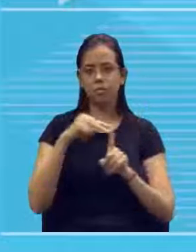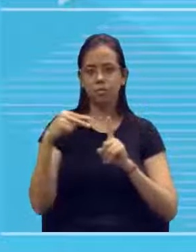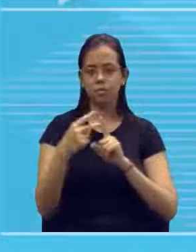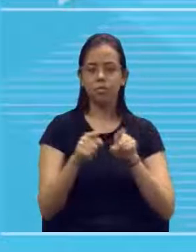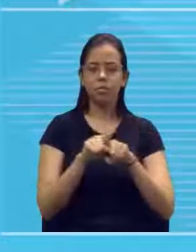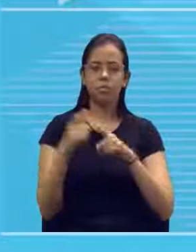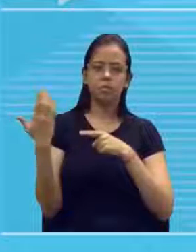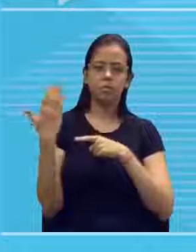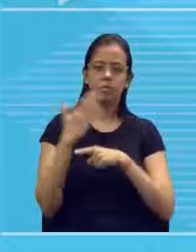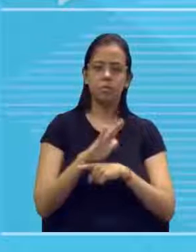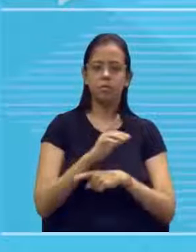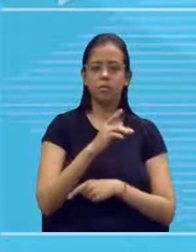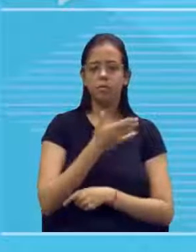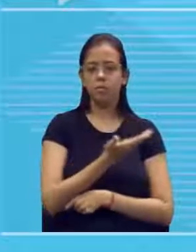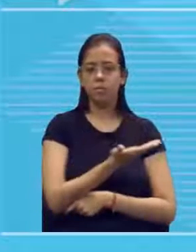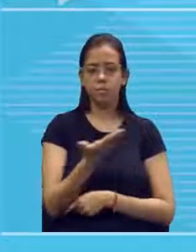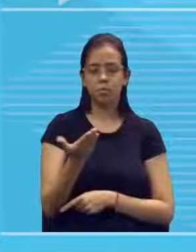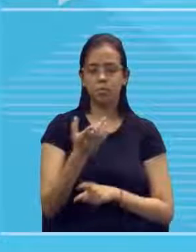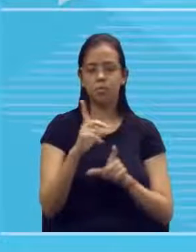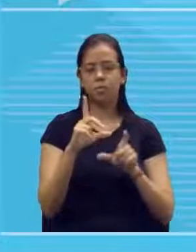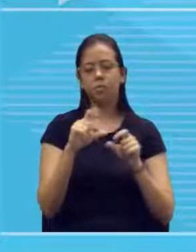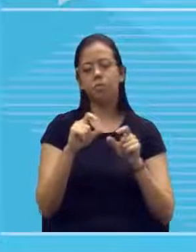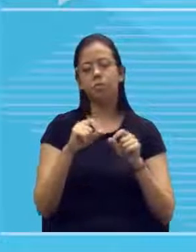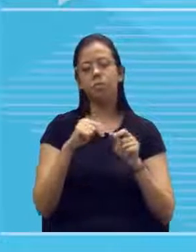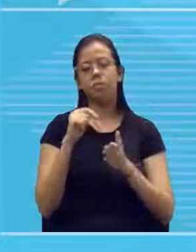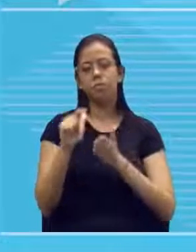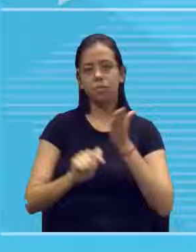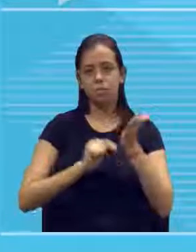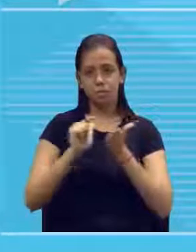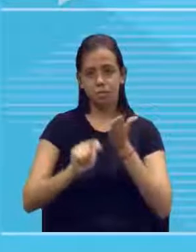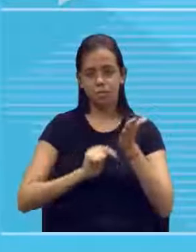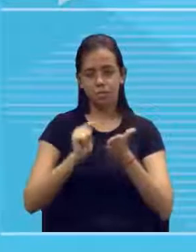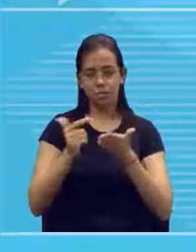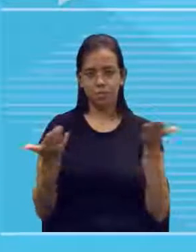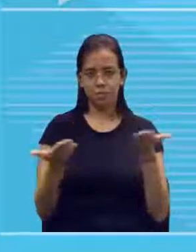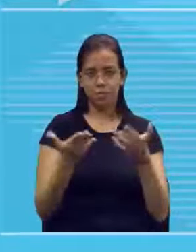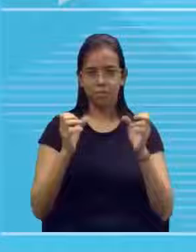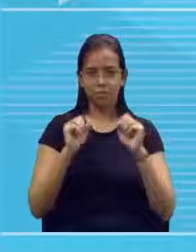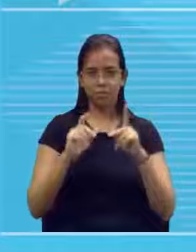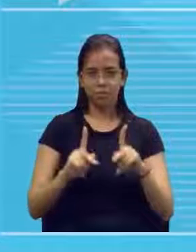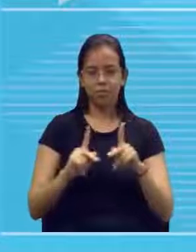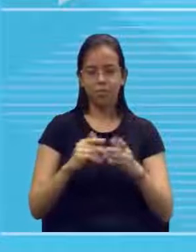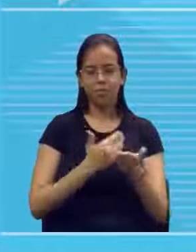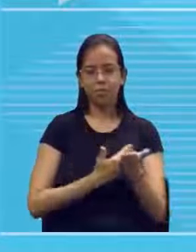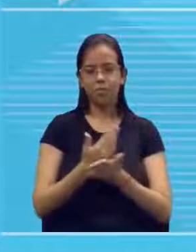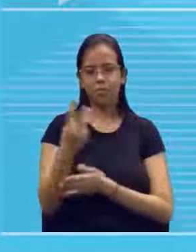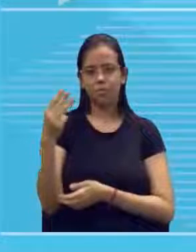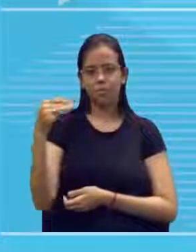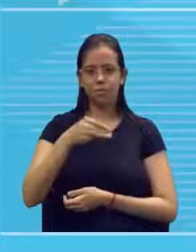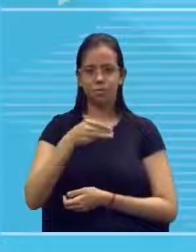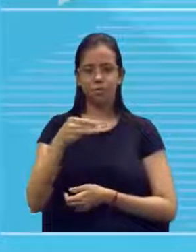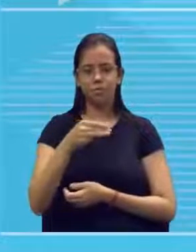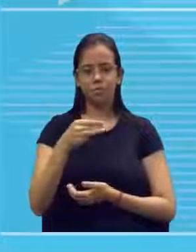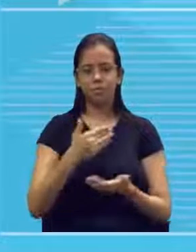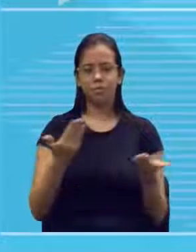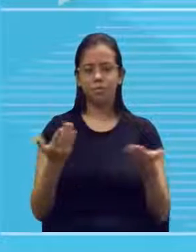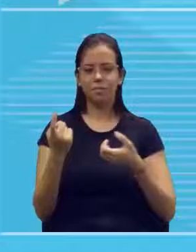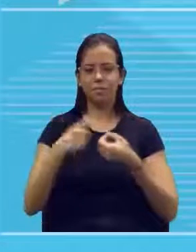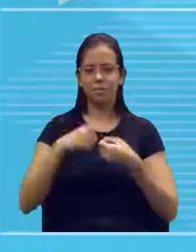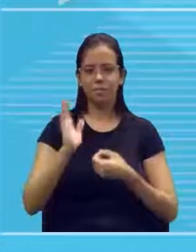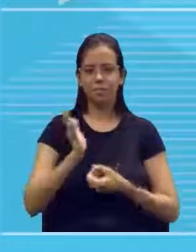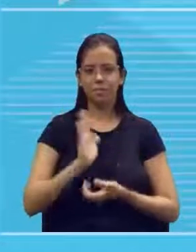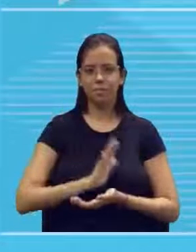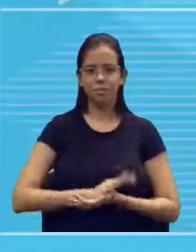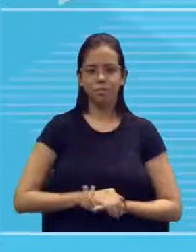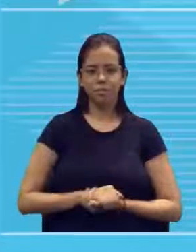auxiliando vocês ainda com essa parte do trabalho que está sendo passado Tá certo então valendo 3 minutinhos na tela eu